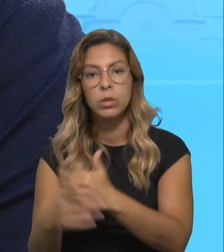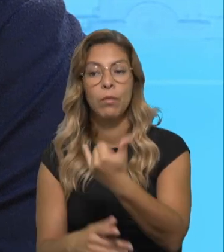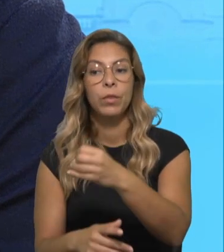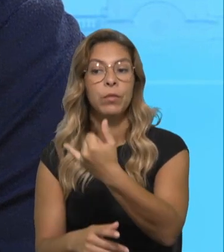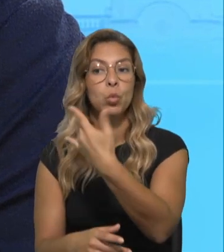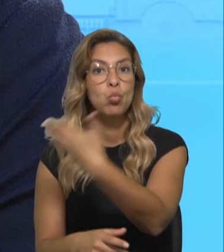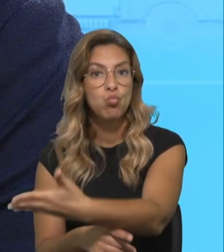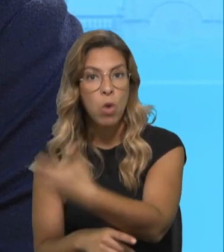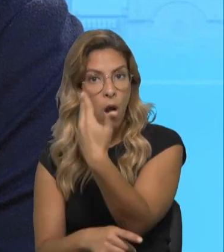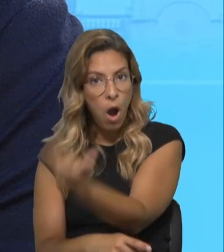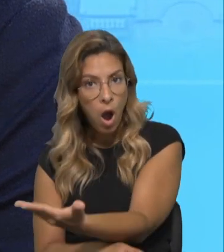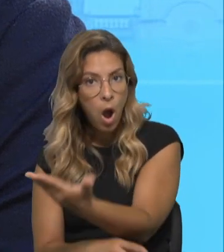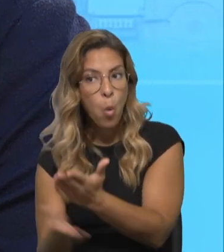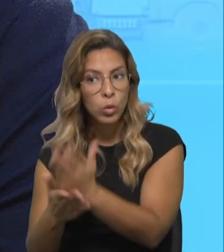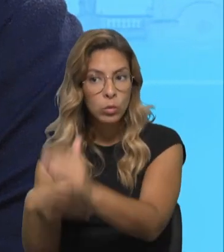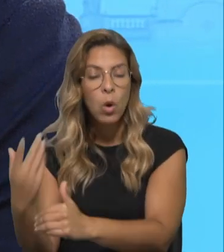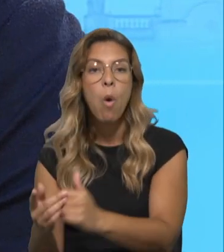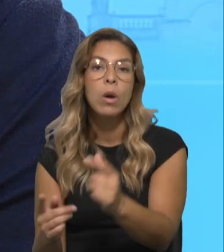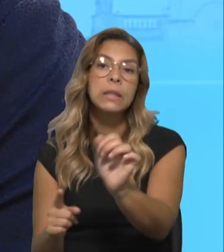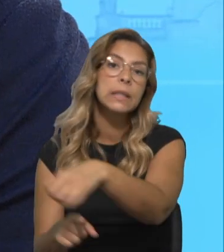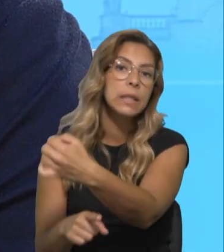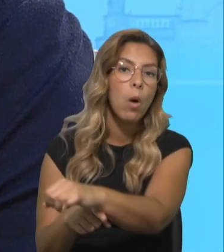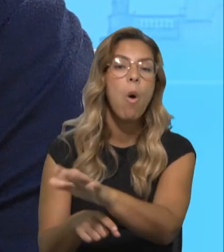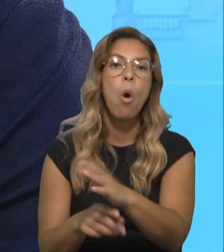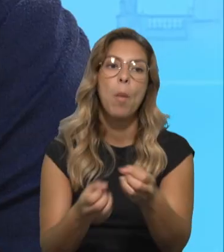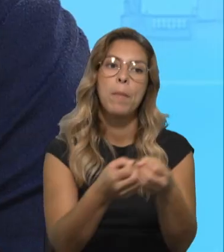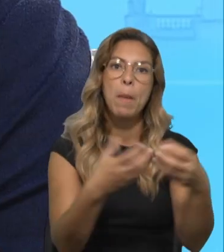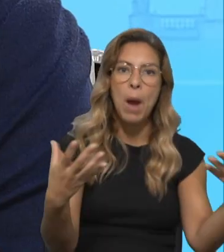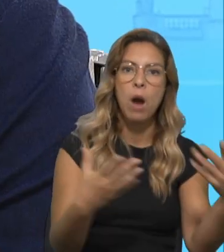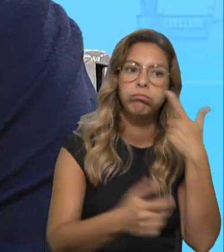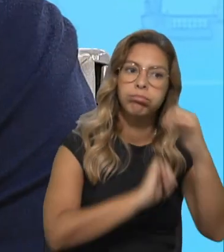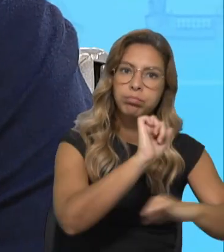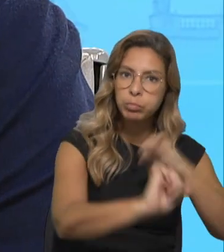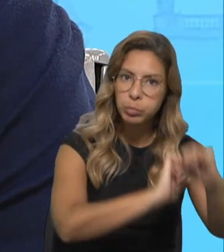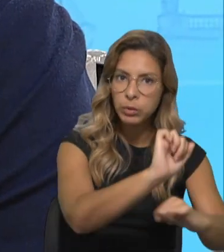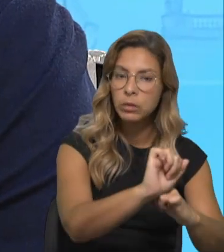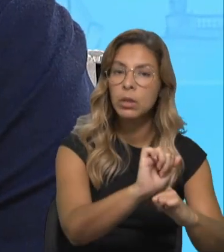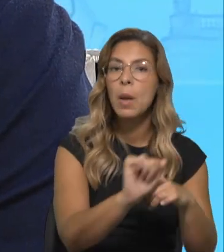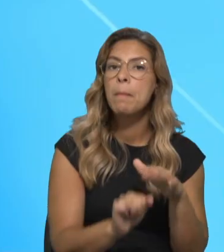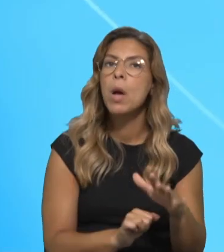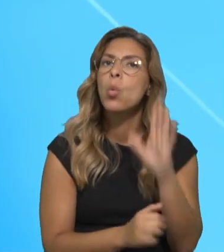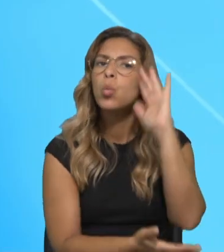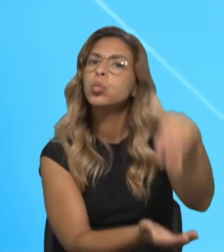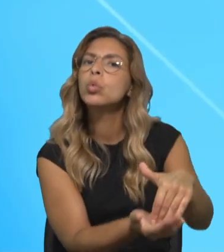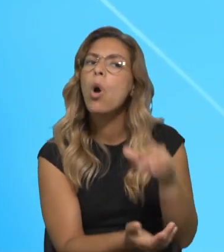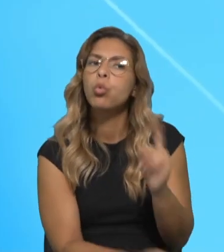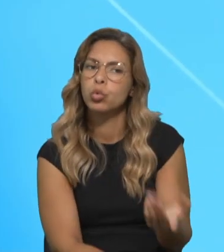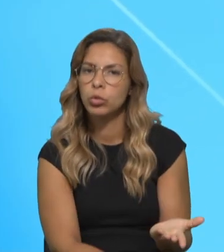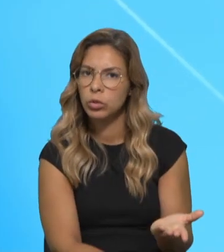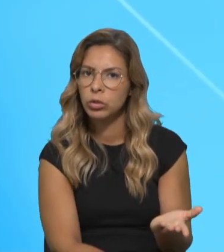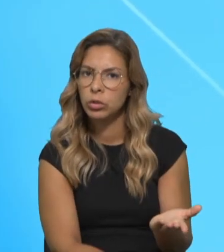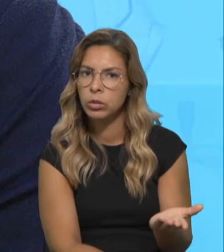se havia um aumento do conhecimento. E a que conclusão chegou? E lá